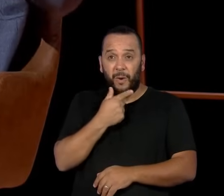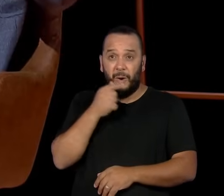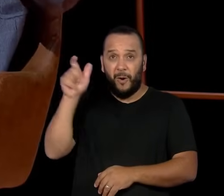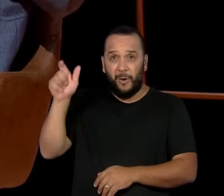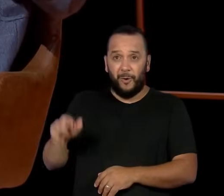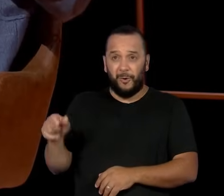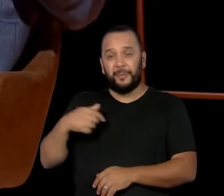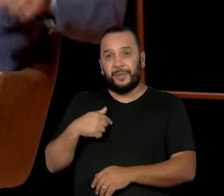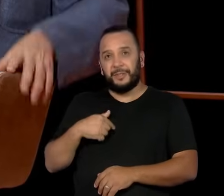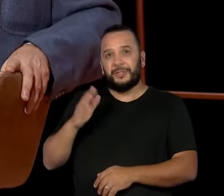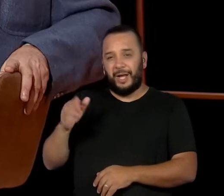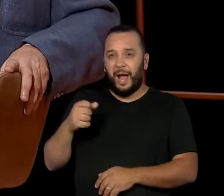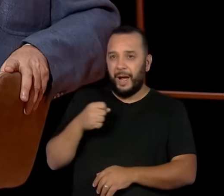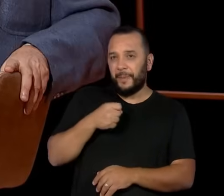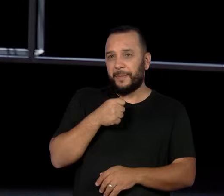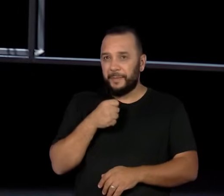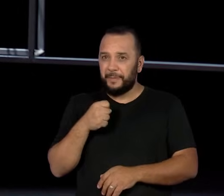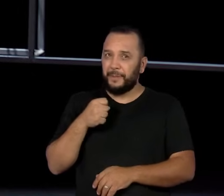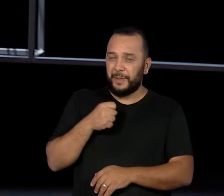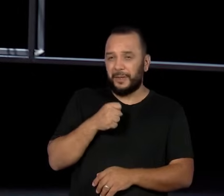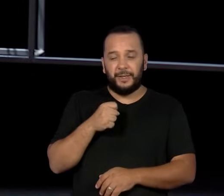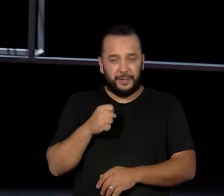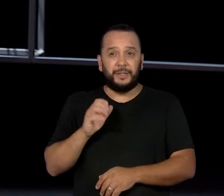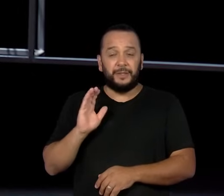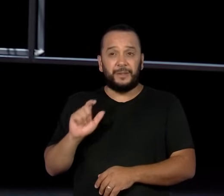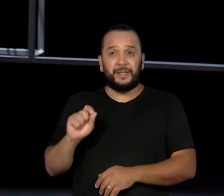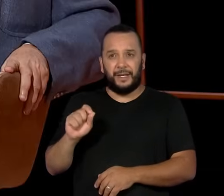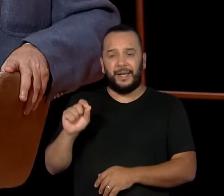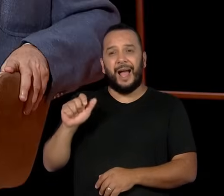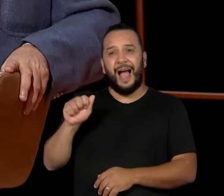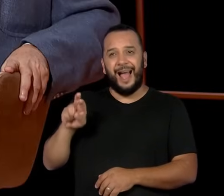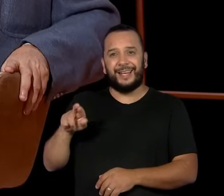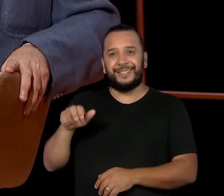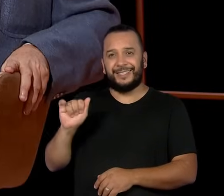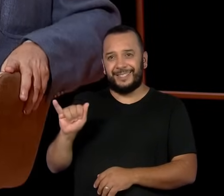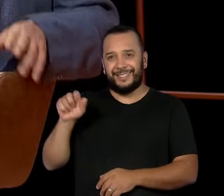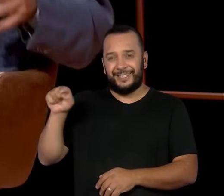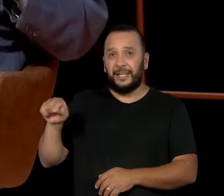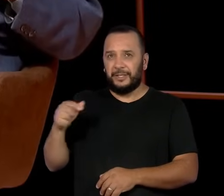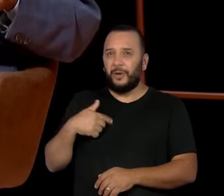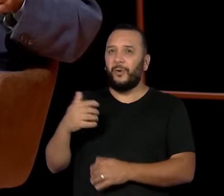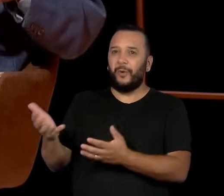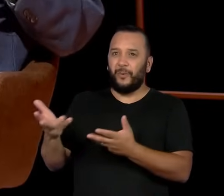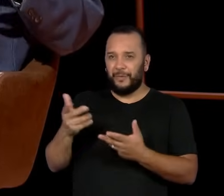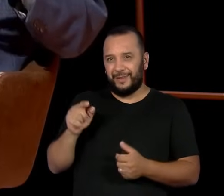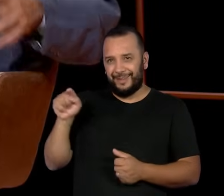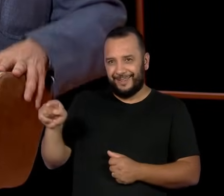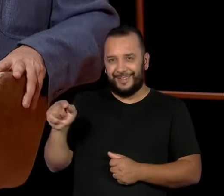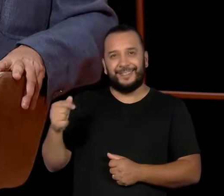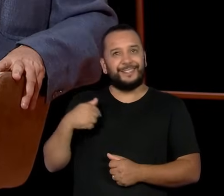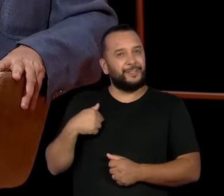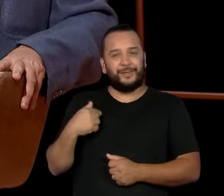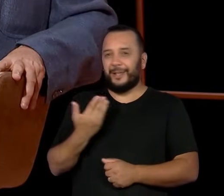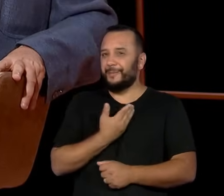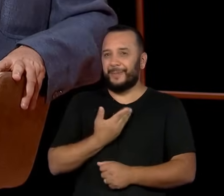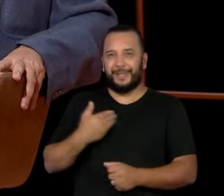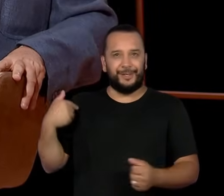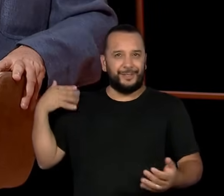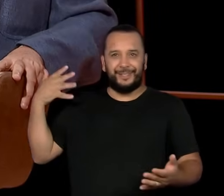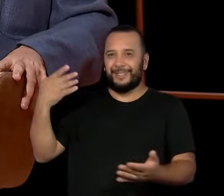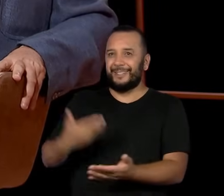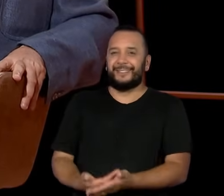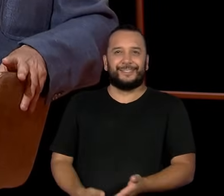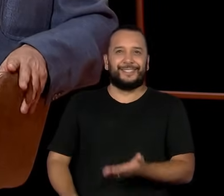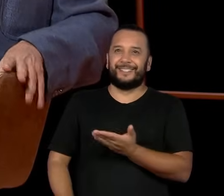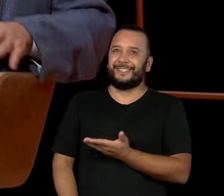de Gilete, né, que é fantástico, chamado de Toledo. E aí a gente foi atrás, convidou o Ari, desde aquele tempo nós somos amigos. Mas